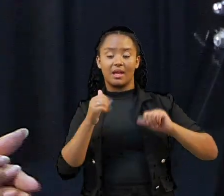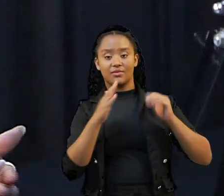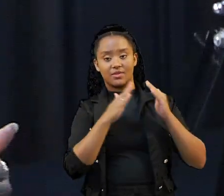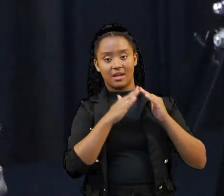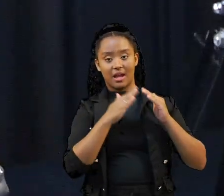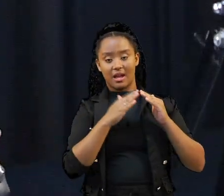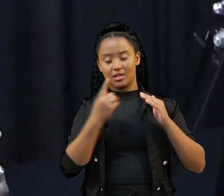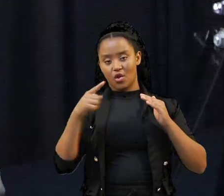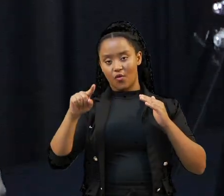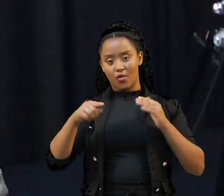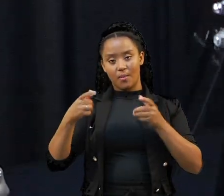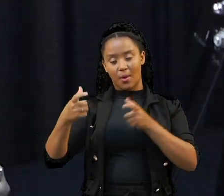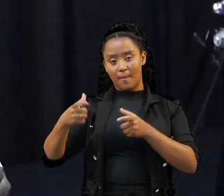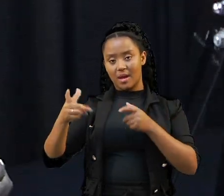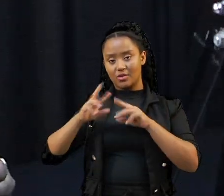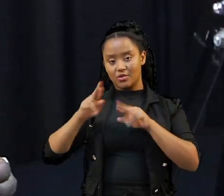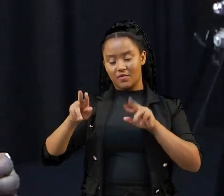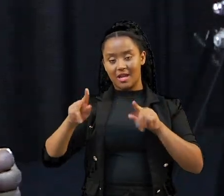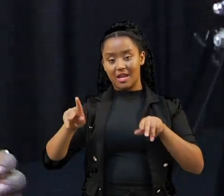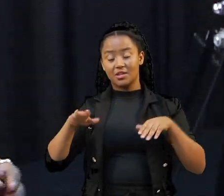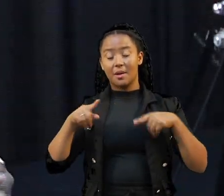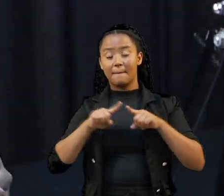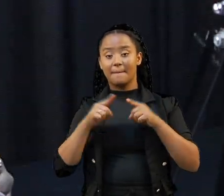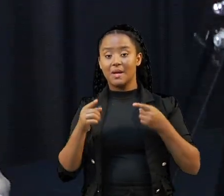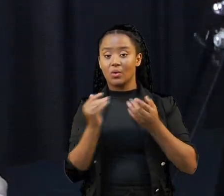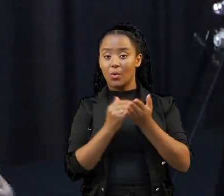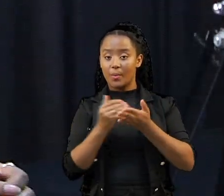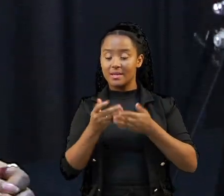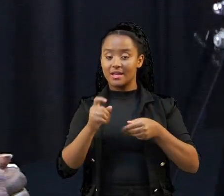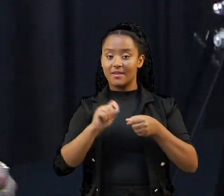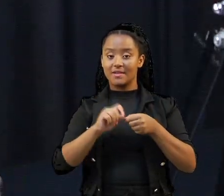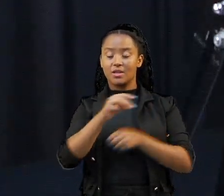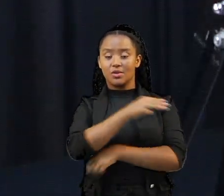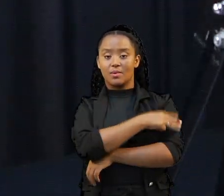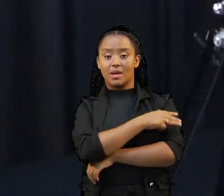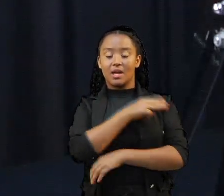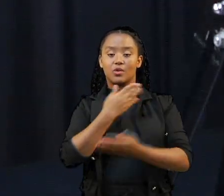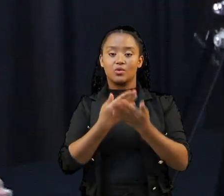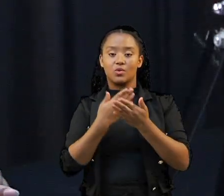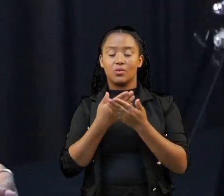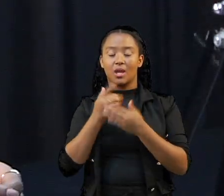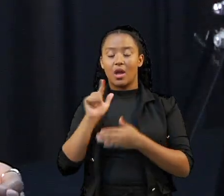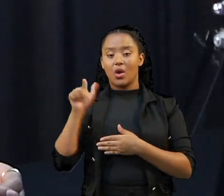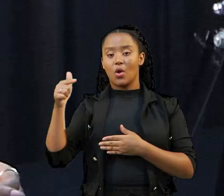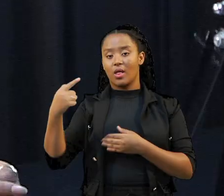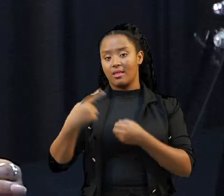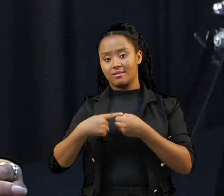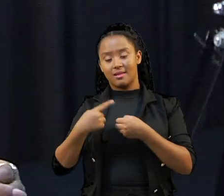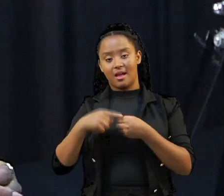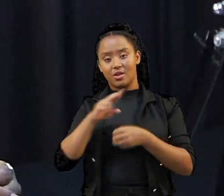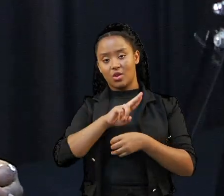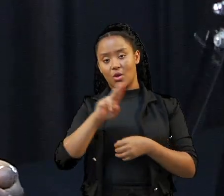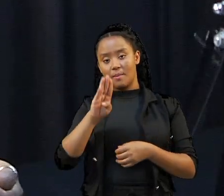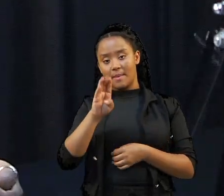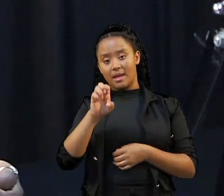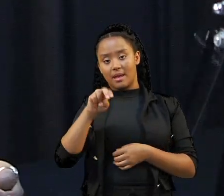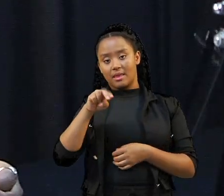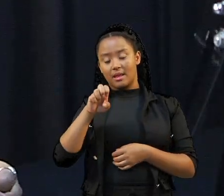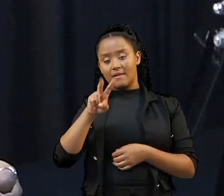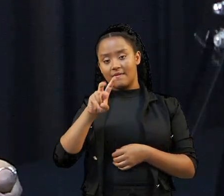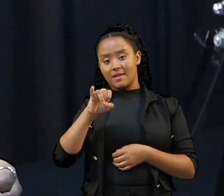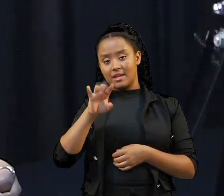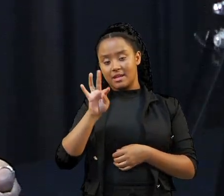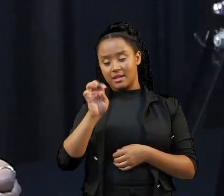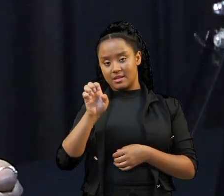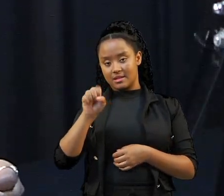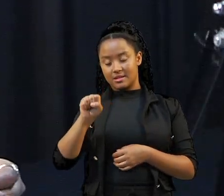bairro, mas quando eu comecei a fazer o ensino médio, eu estudei em outra cidade, que chama Benevides. Aí ela